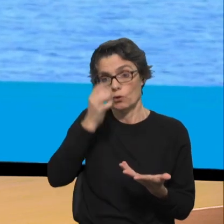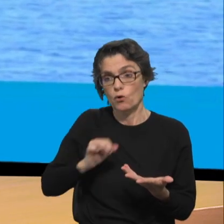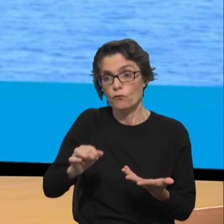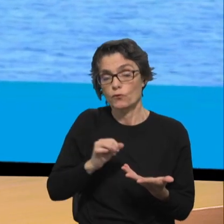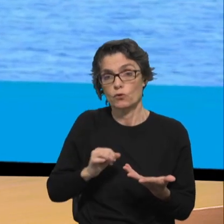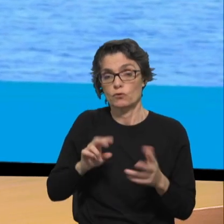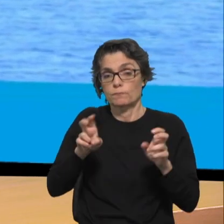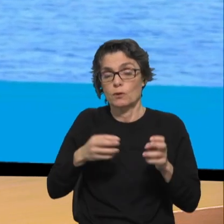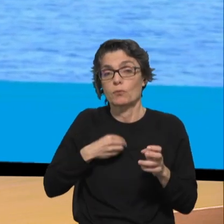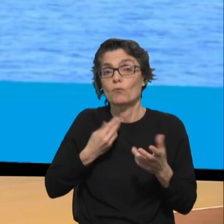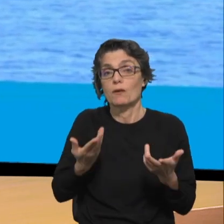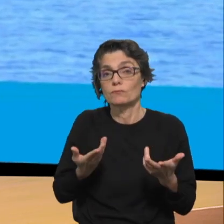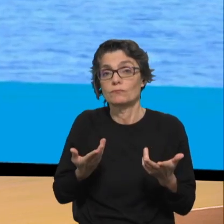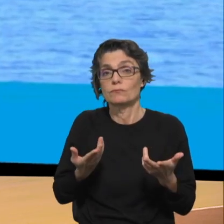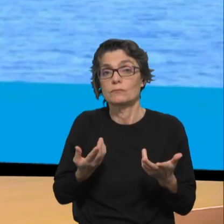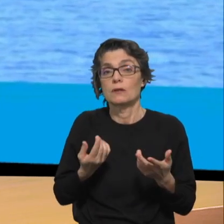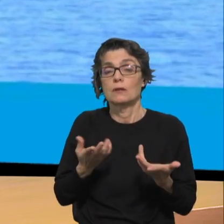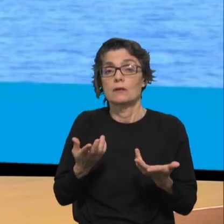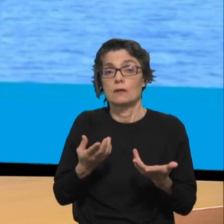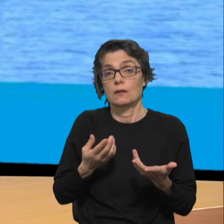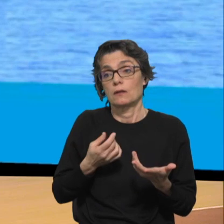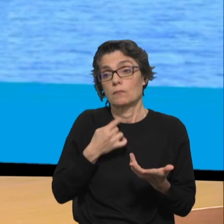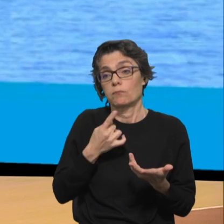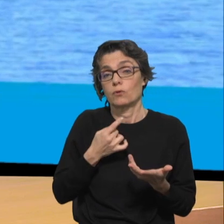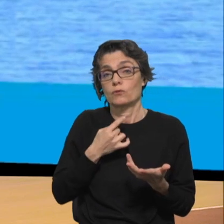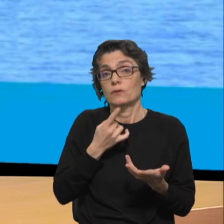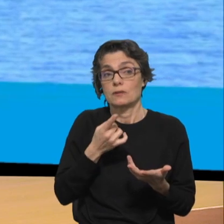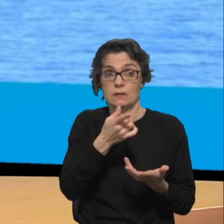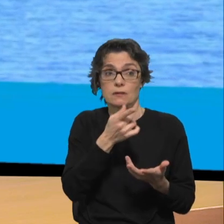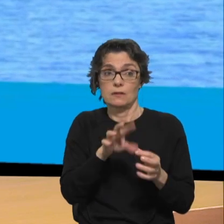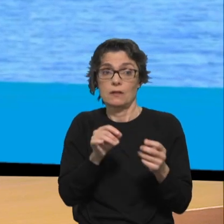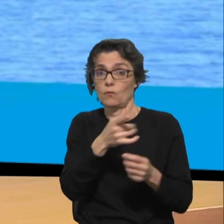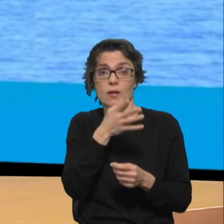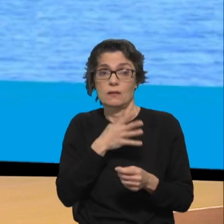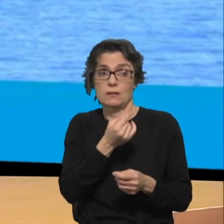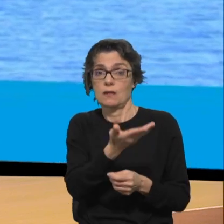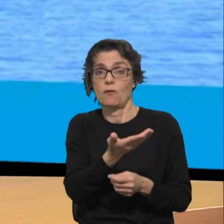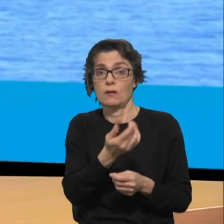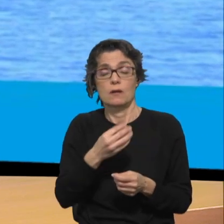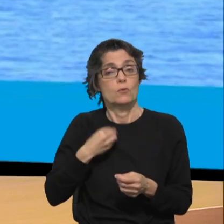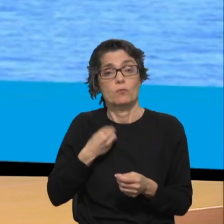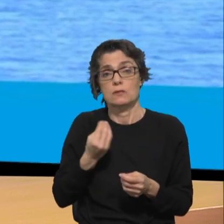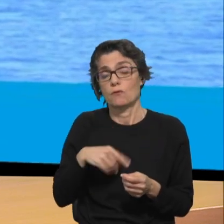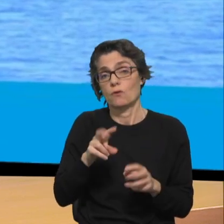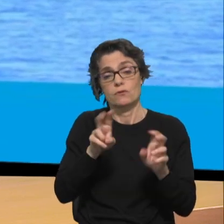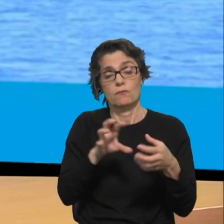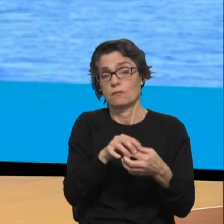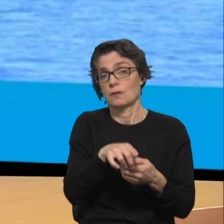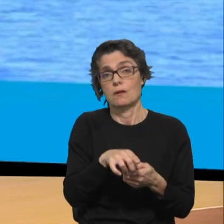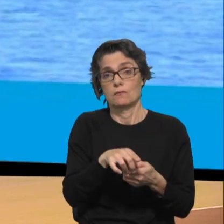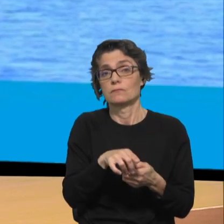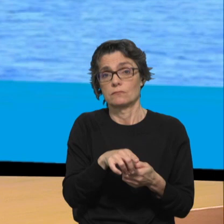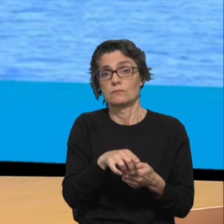com o tema, senão dizer precisamente as palavras que utilizou. Reafirme a preocupação com este tema. É um tema